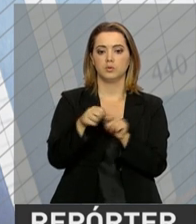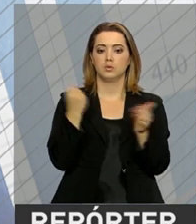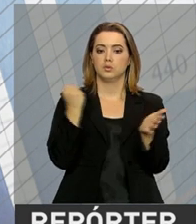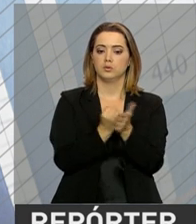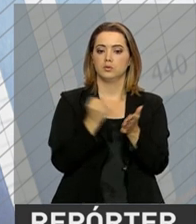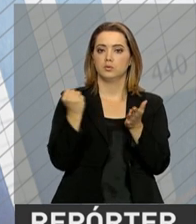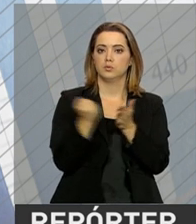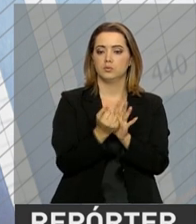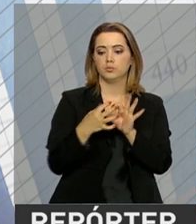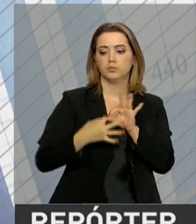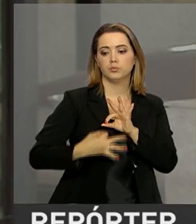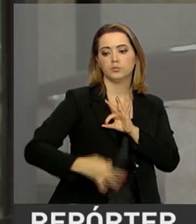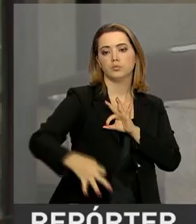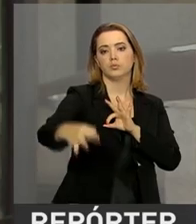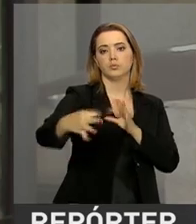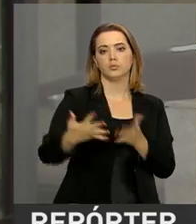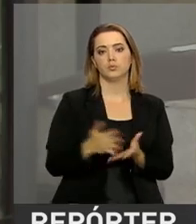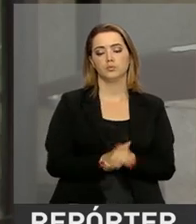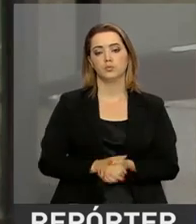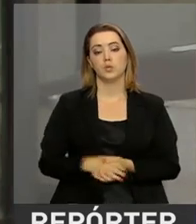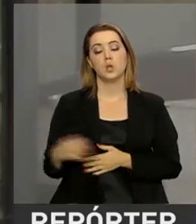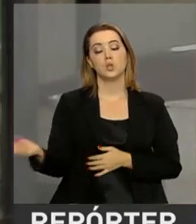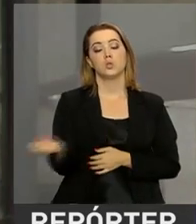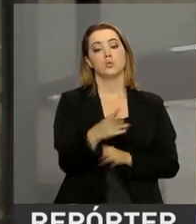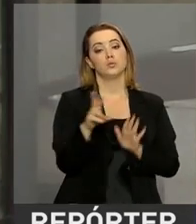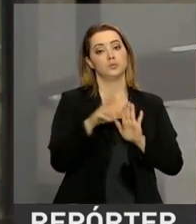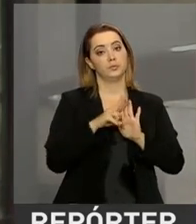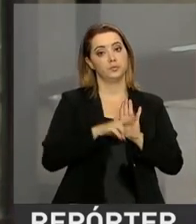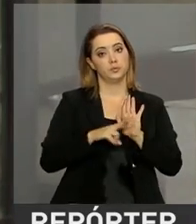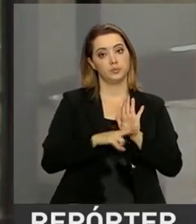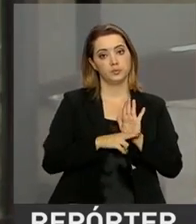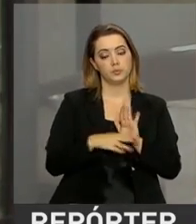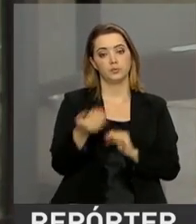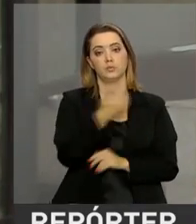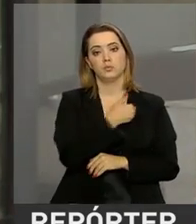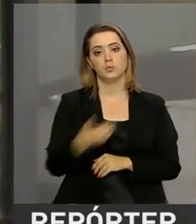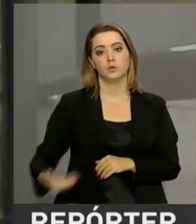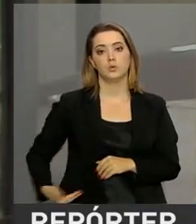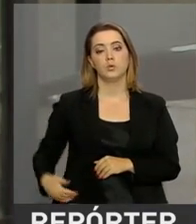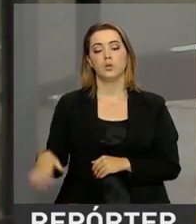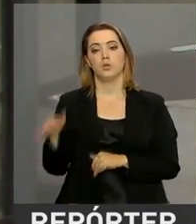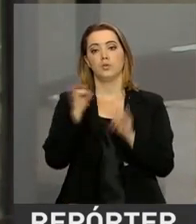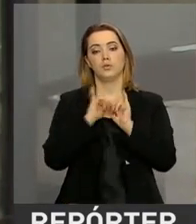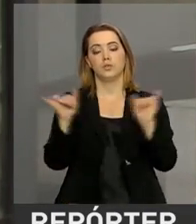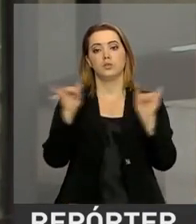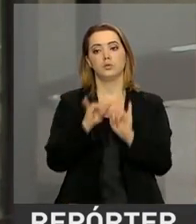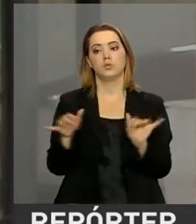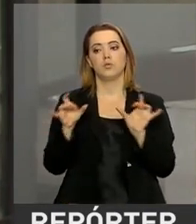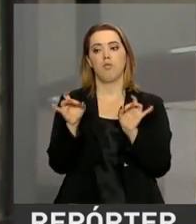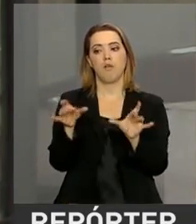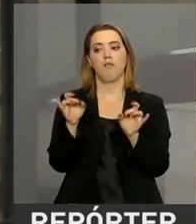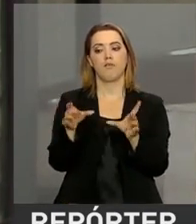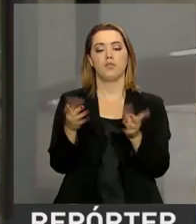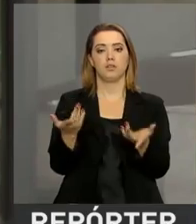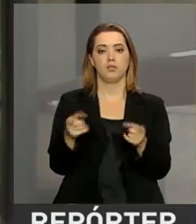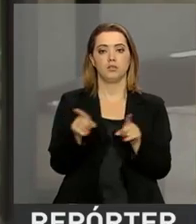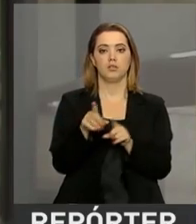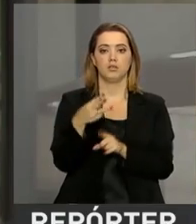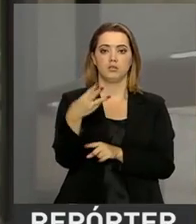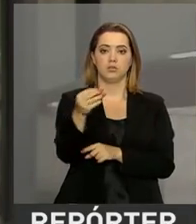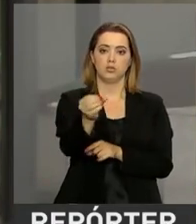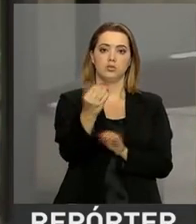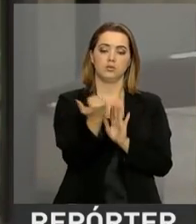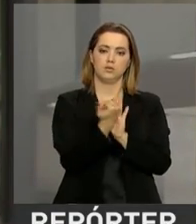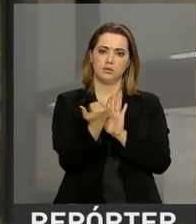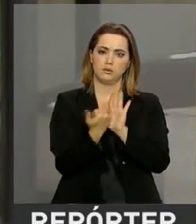de longo prazo com as novas regras o governo anunciou a concessão ou venda de cerca de 30 projetos